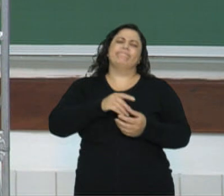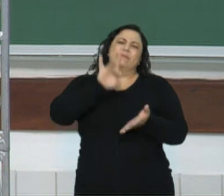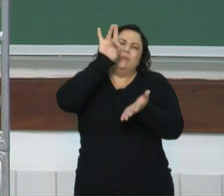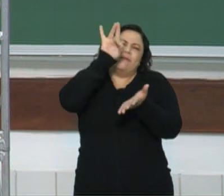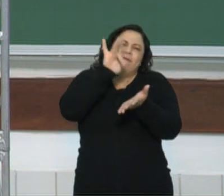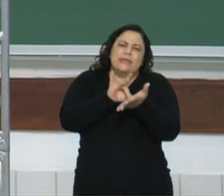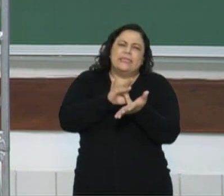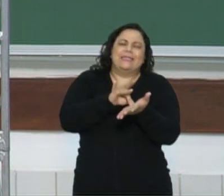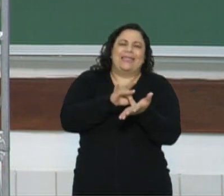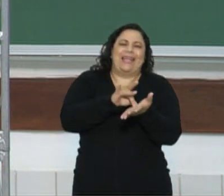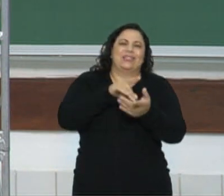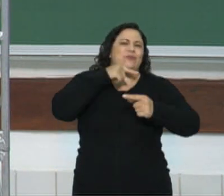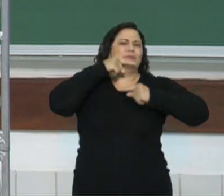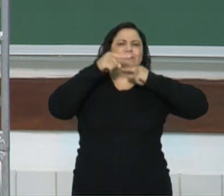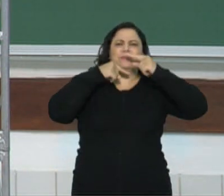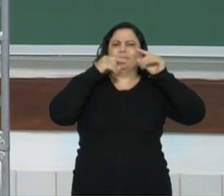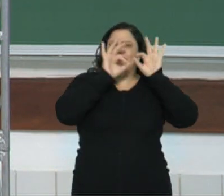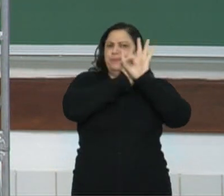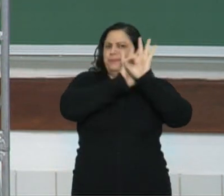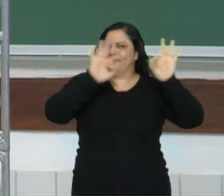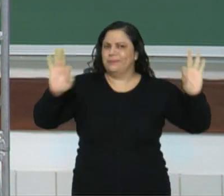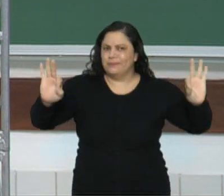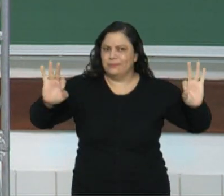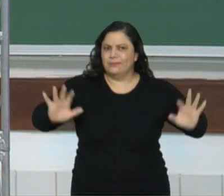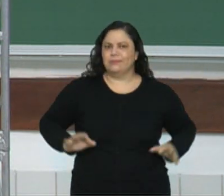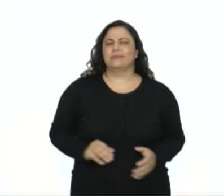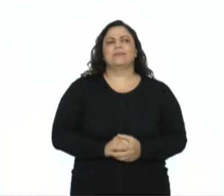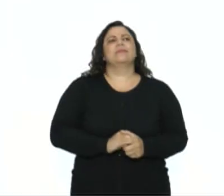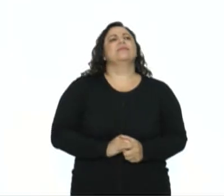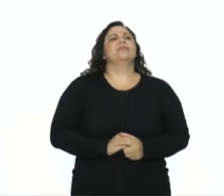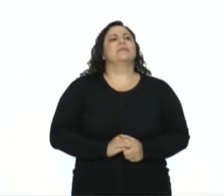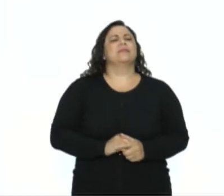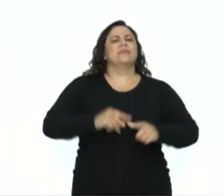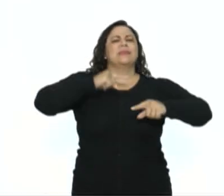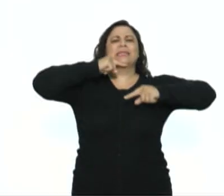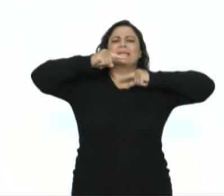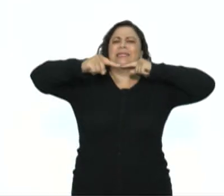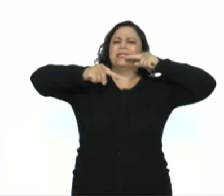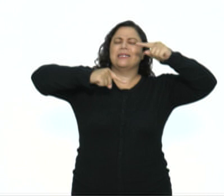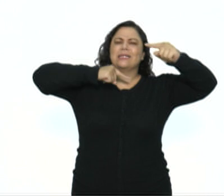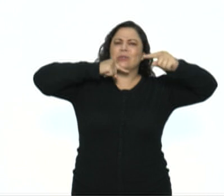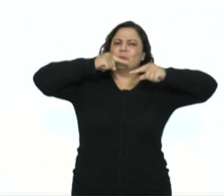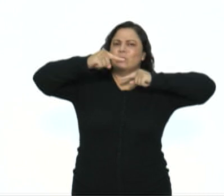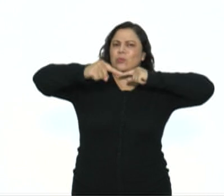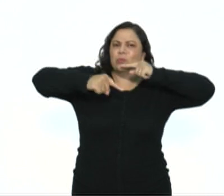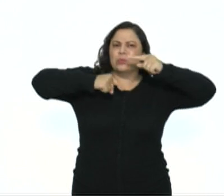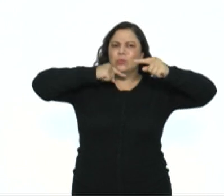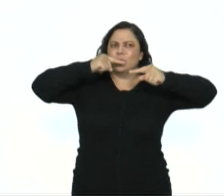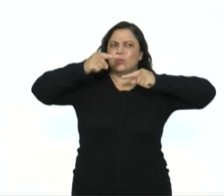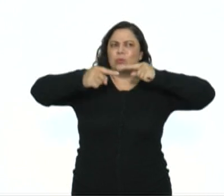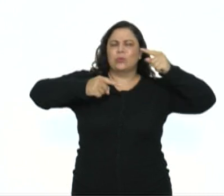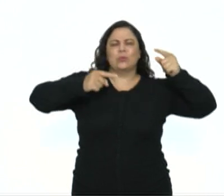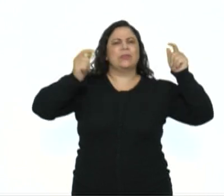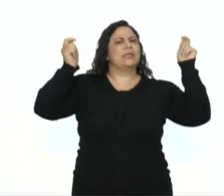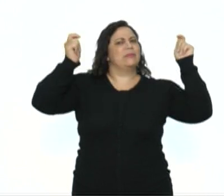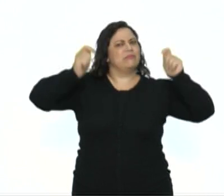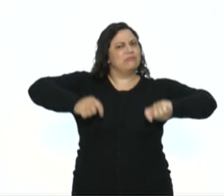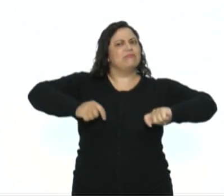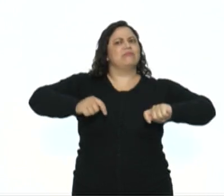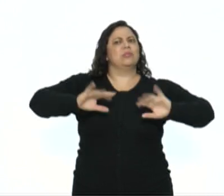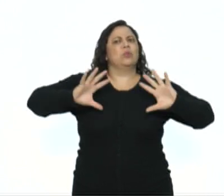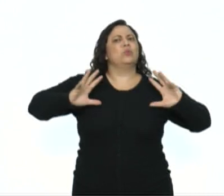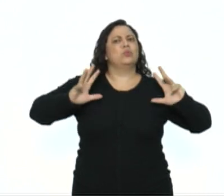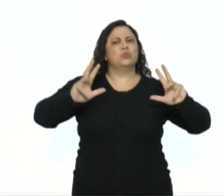inquestionável. Vamos ver mais detalhes sobre isso. É aquela dúvida de que, literalmente,